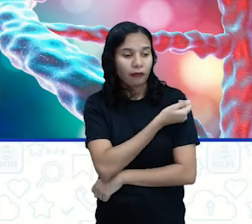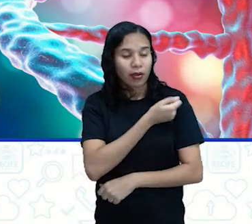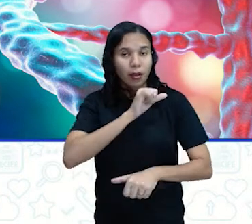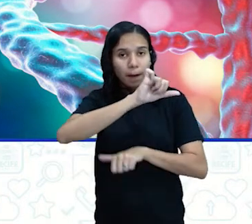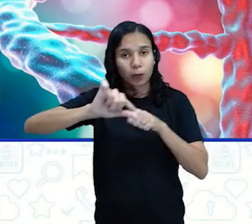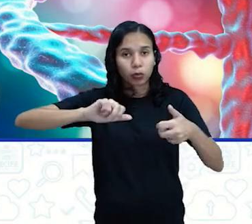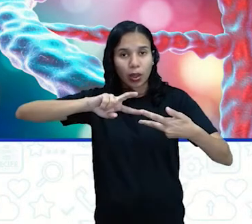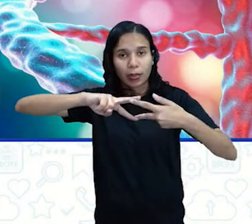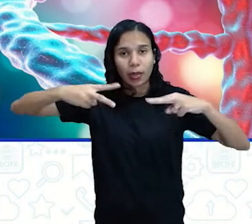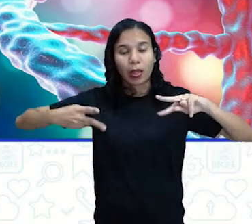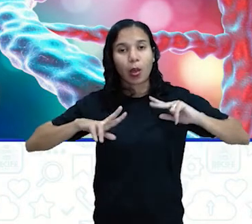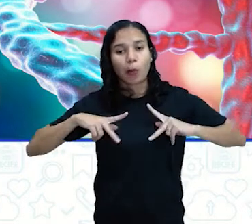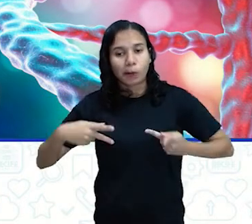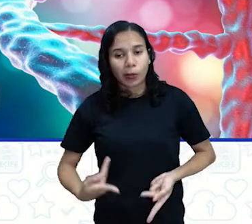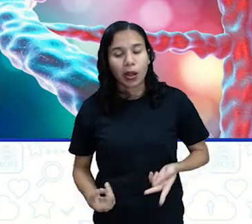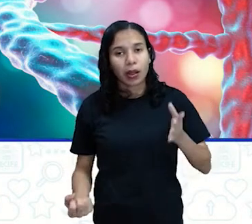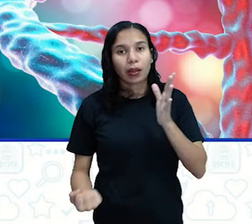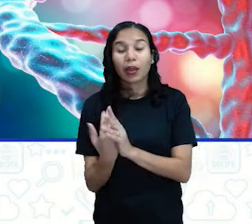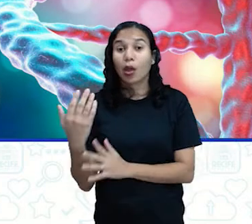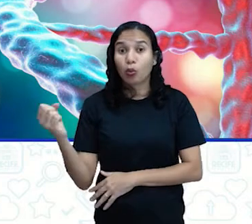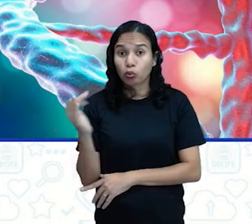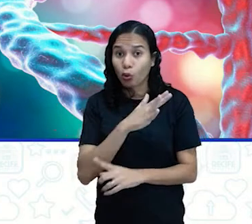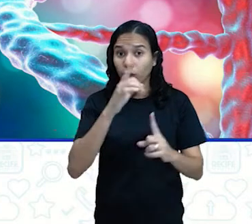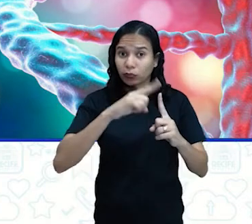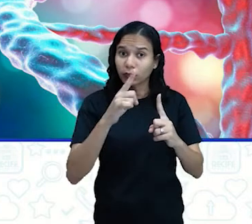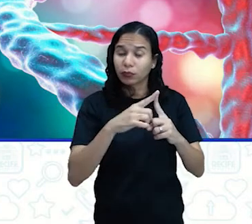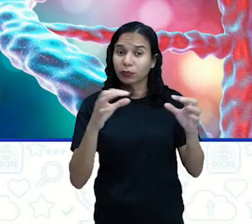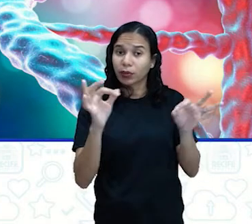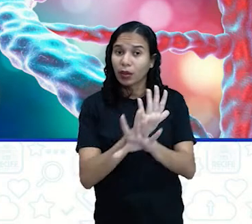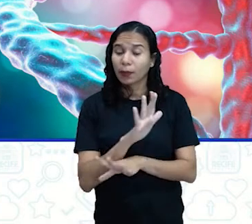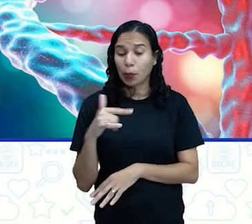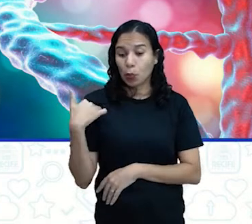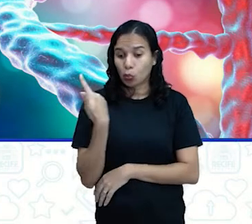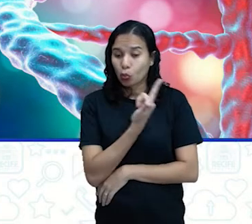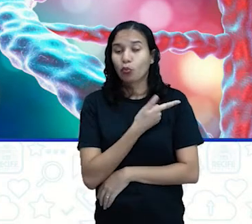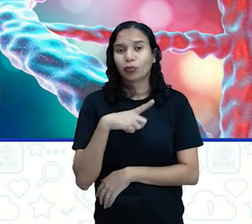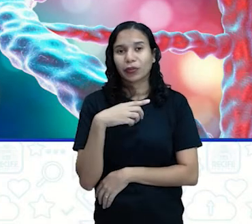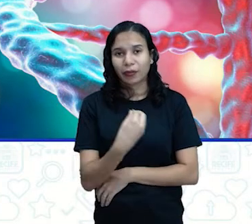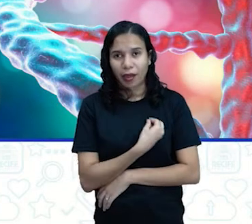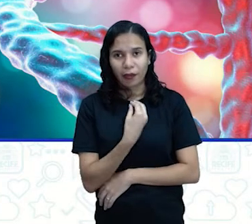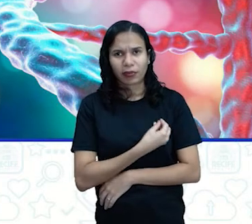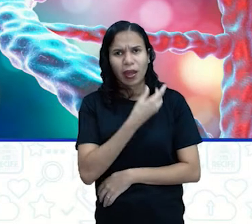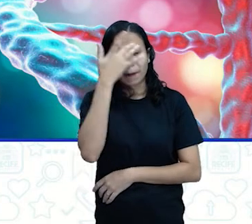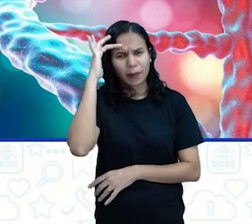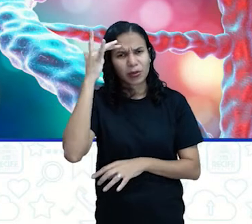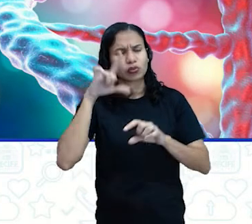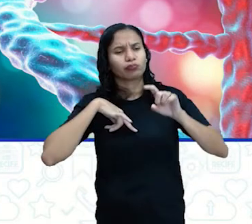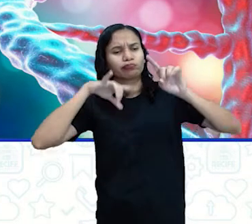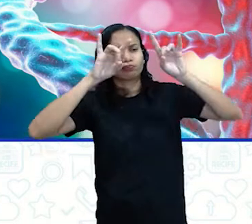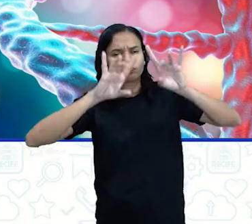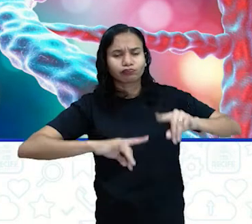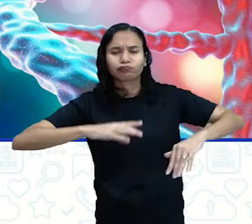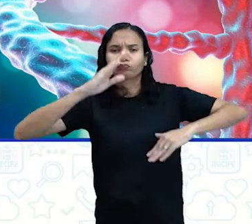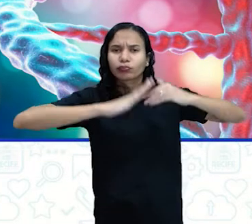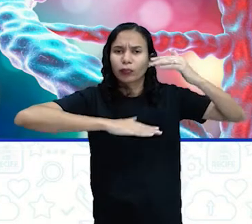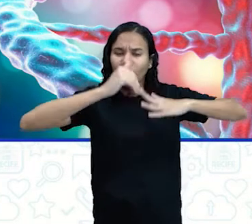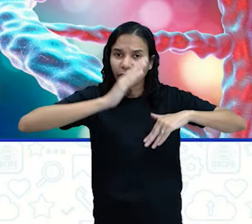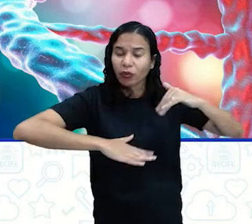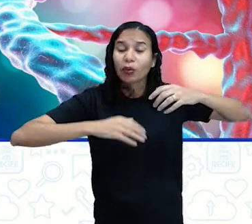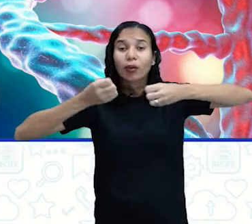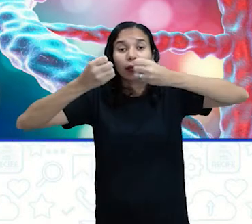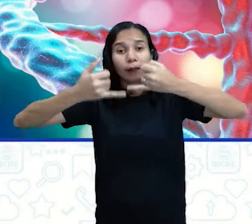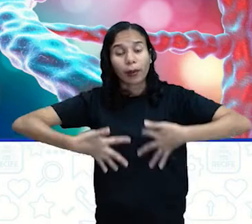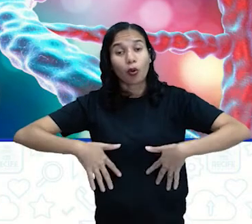humano, criando uma nova espécie e talvez destruindo a nossa. Especialistas esclareceram para agências